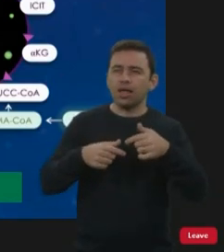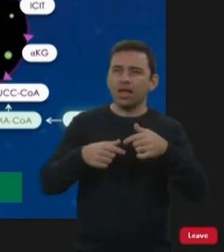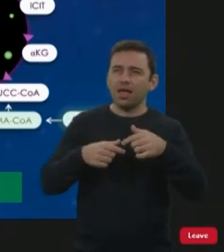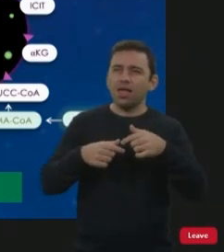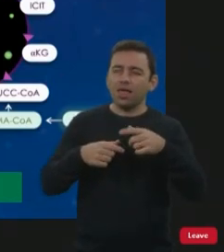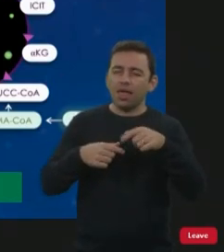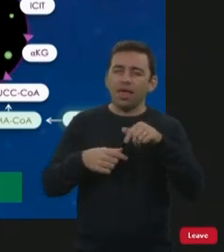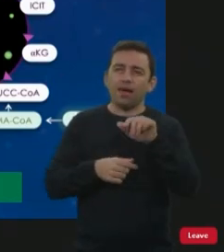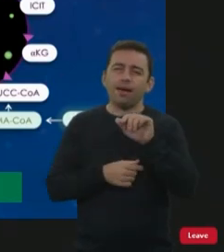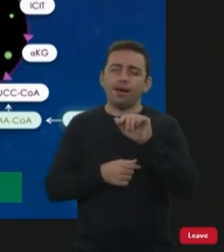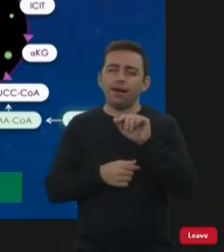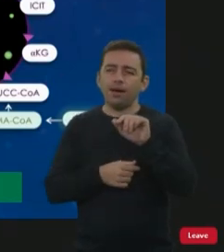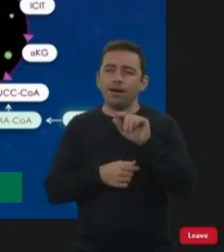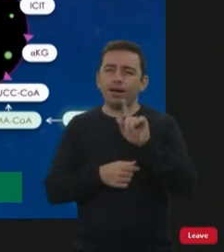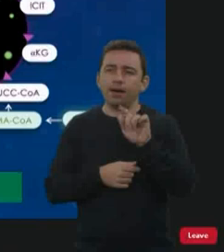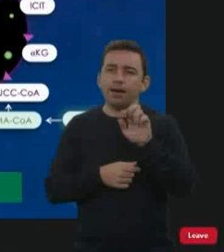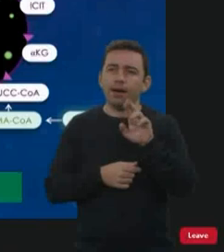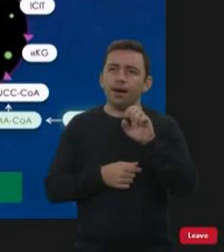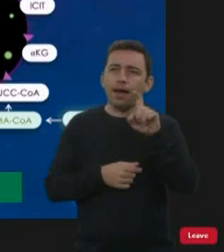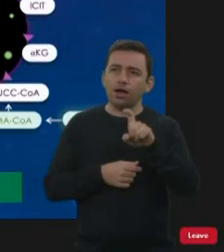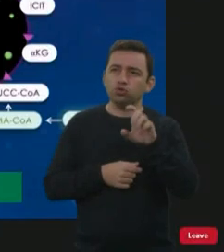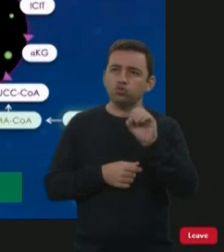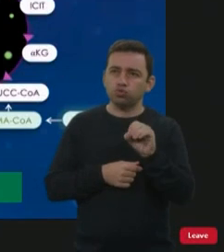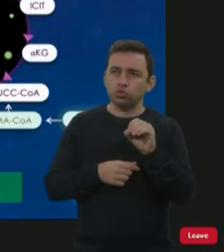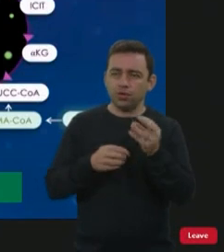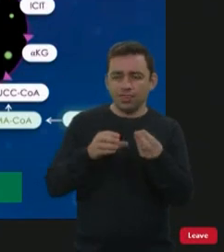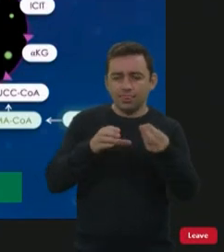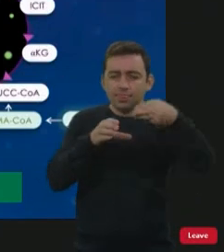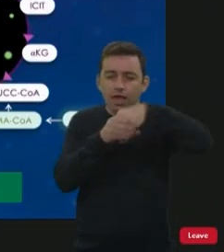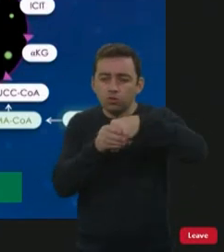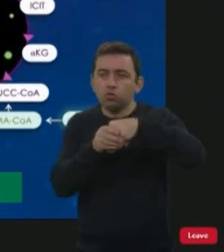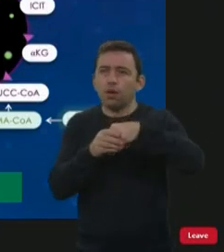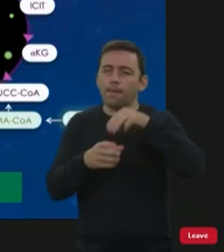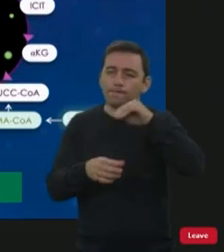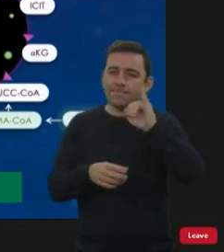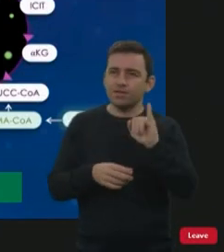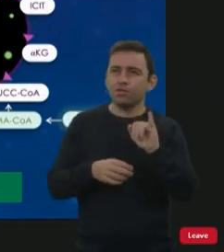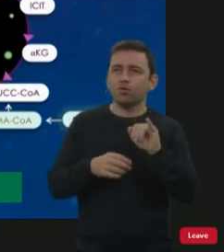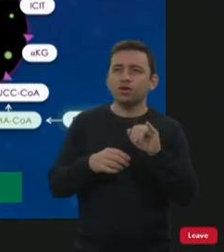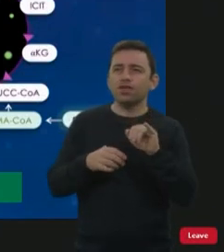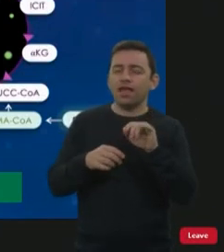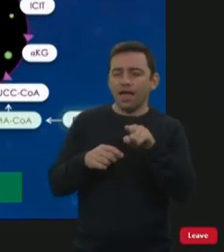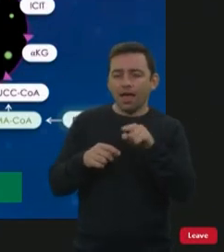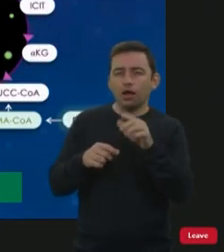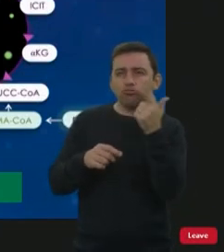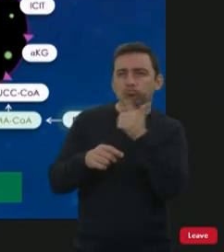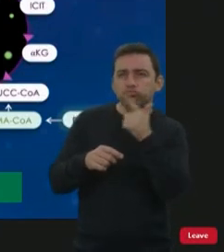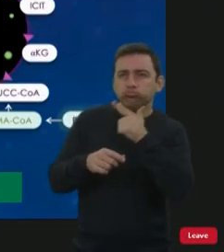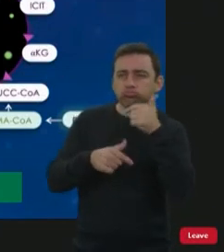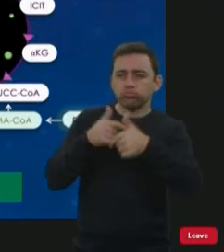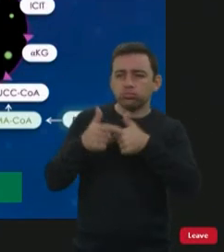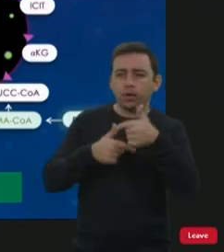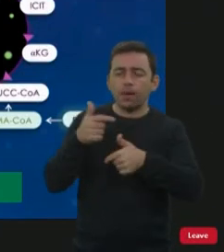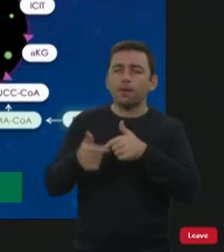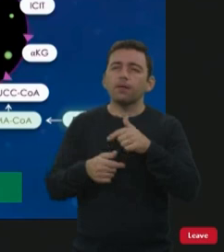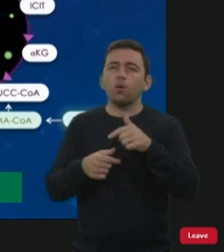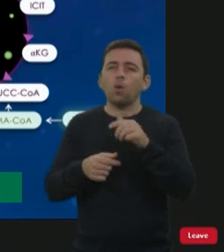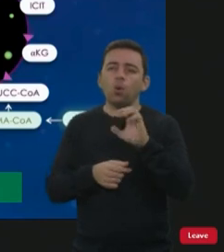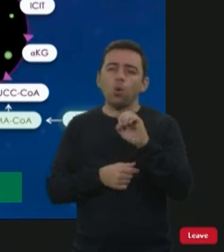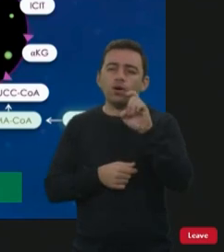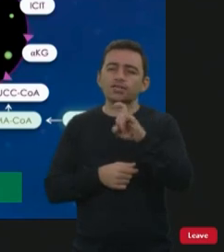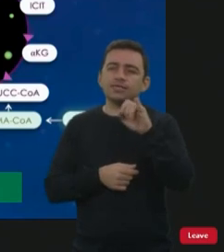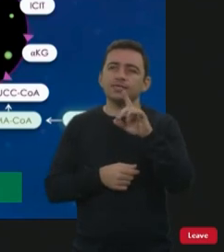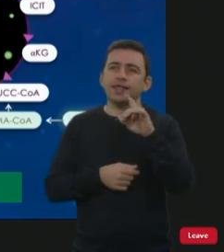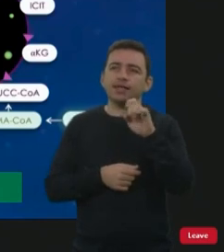graxo, transportar para dentro da mitocôndria e aí sim a mitocôndria vai fazer a beta-oxidação. Então,